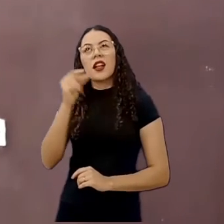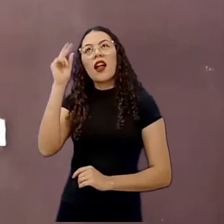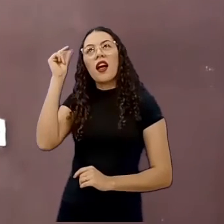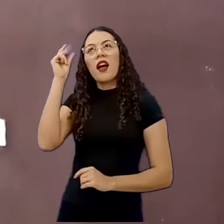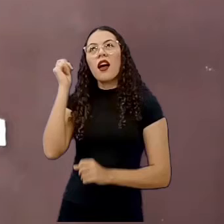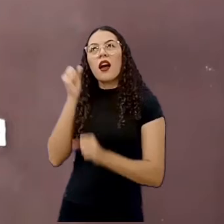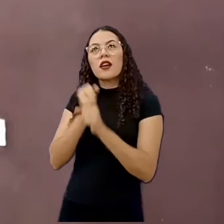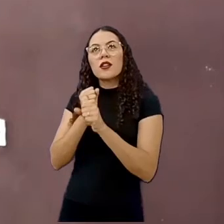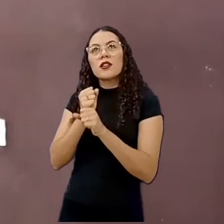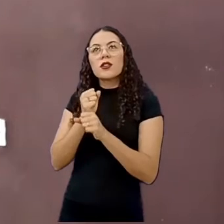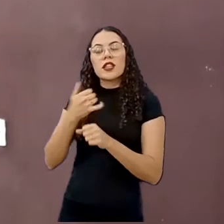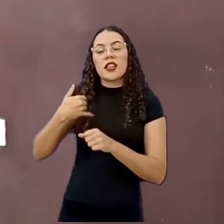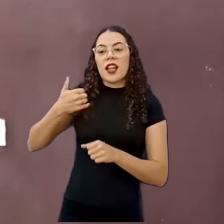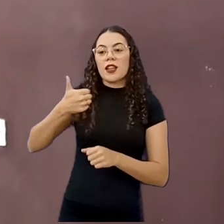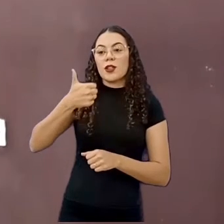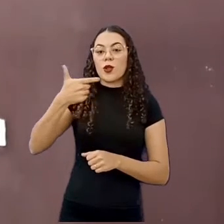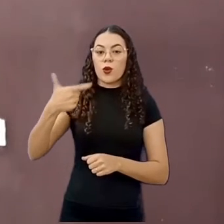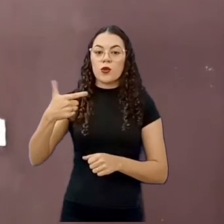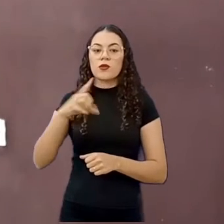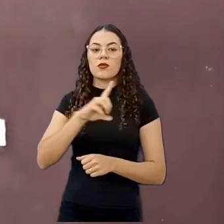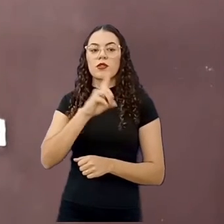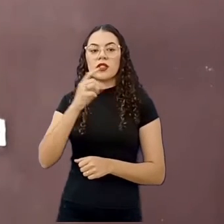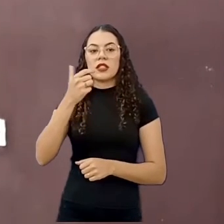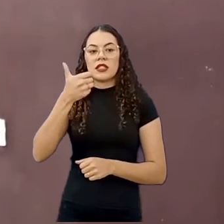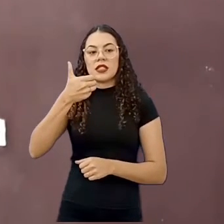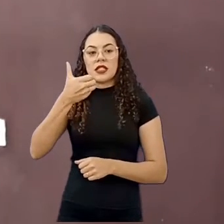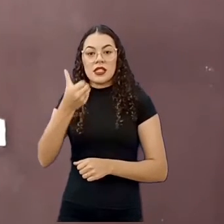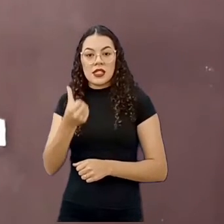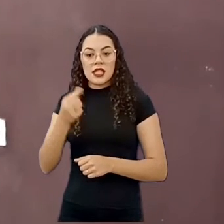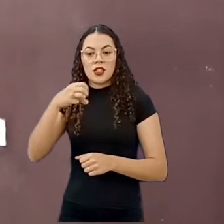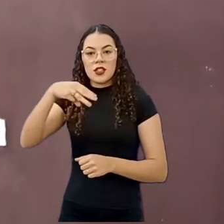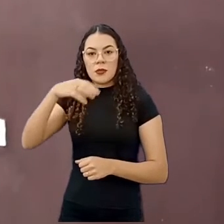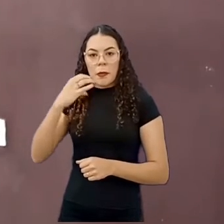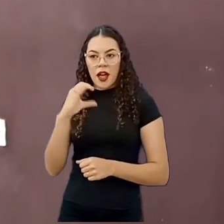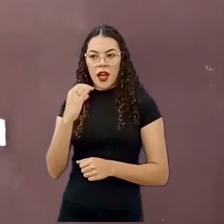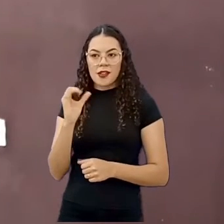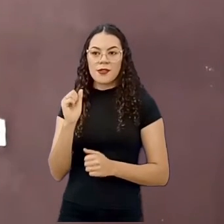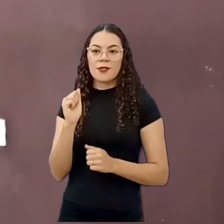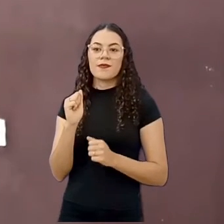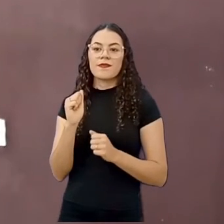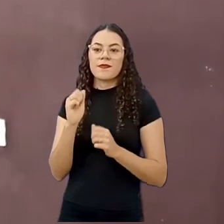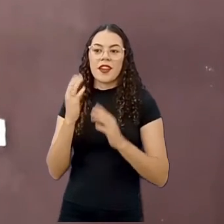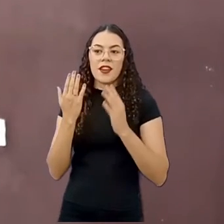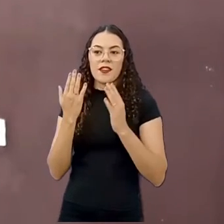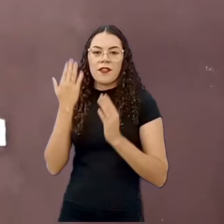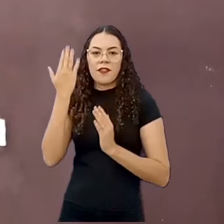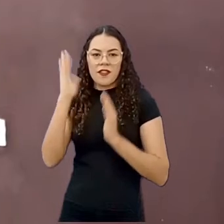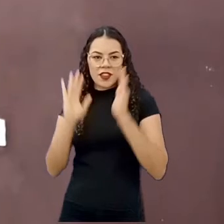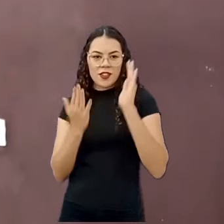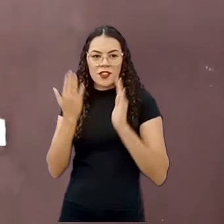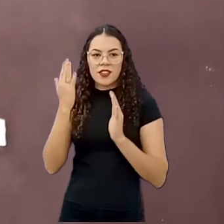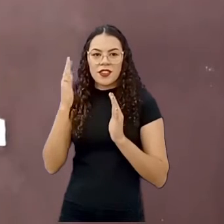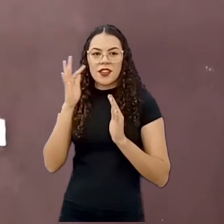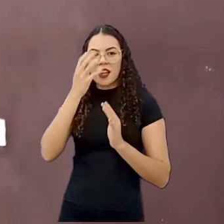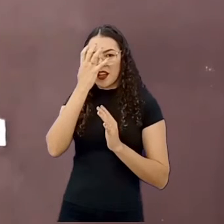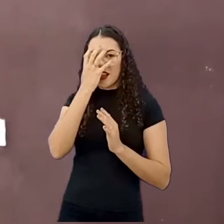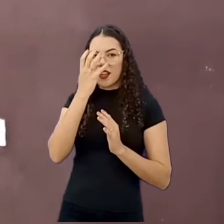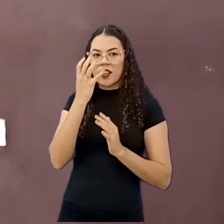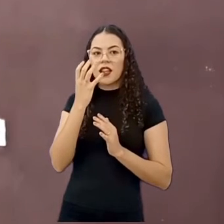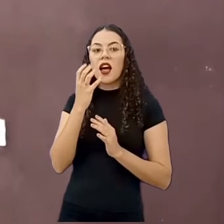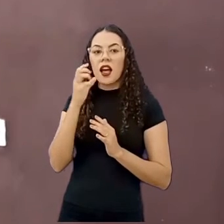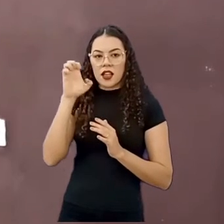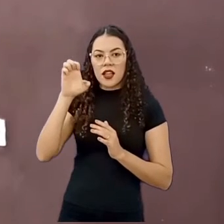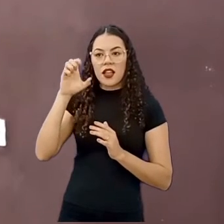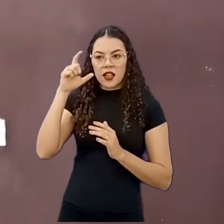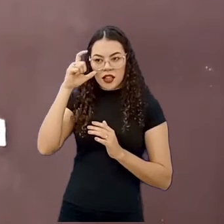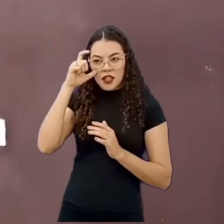anos atrás, dia 16 de março, numa terça-feira à noite, terça-feira de carnaval, ainda lá no acampamento